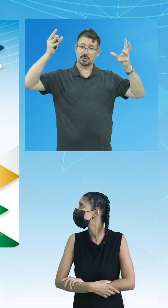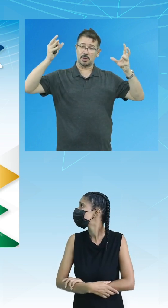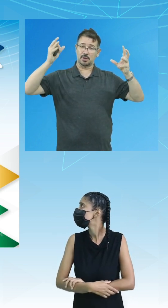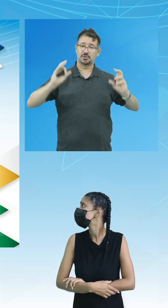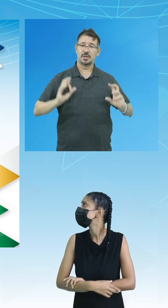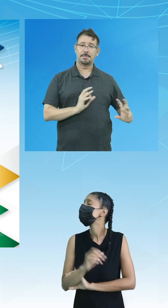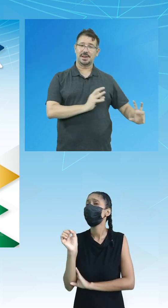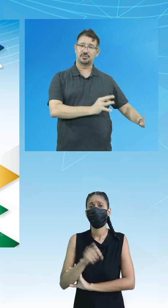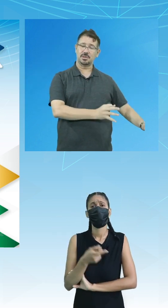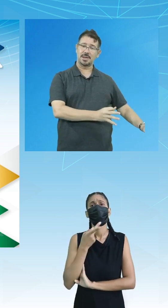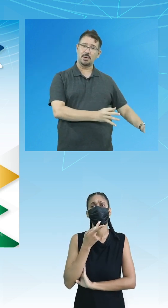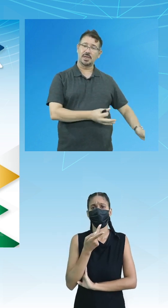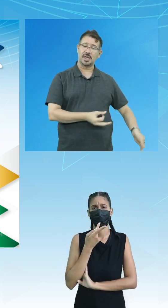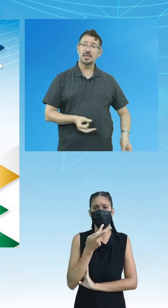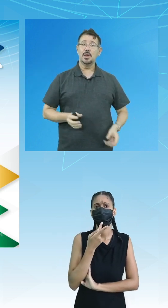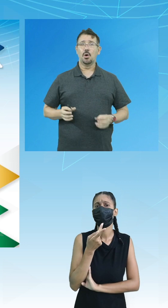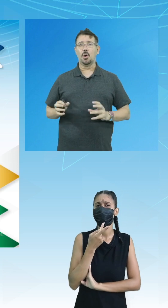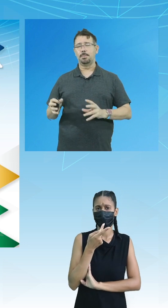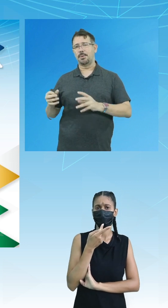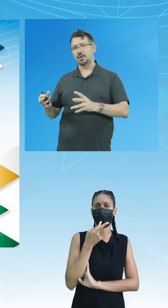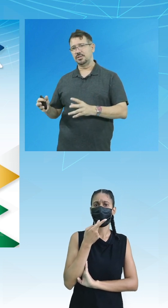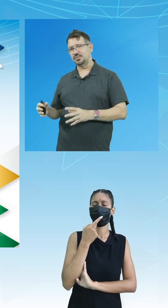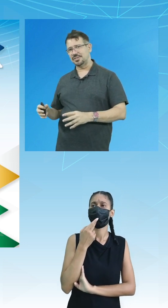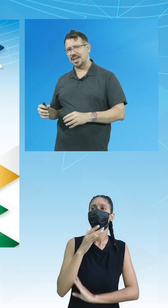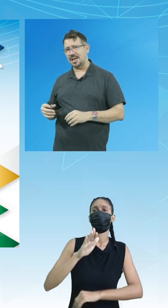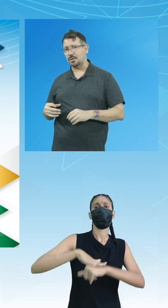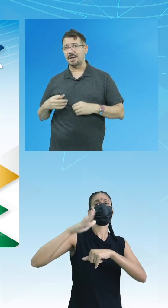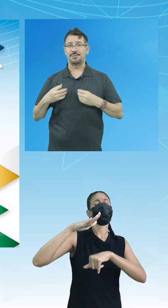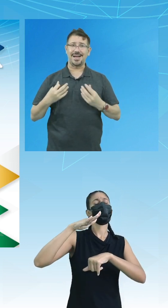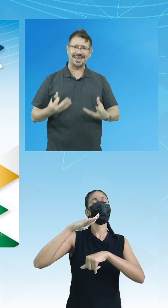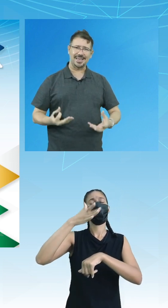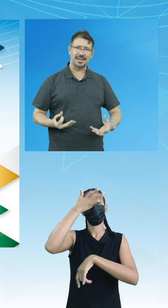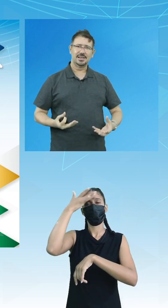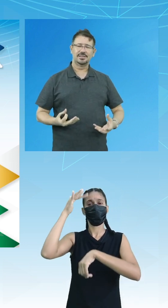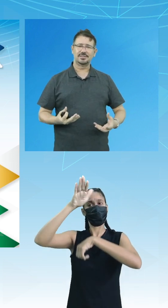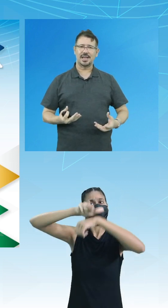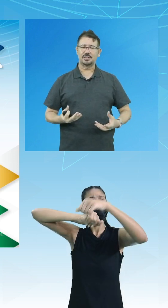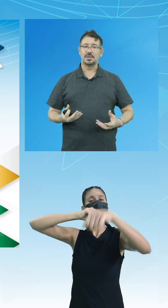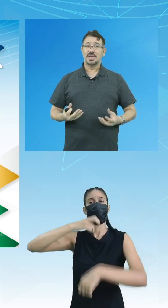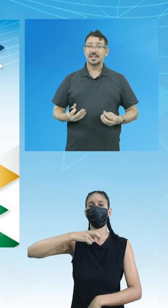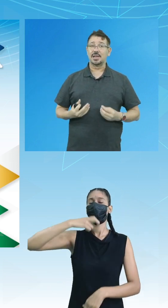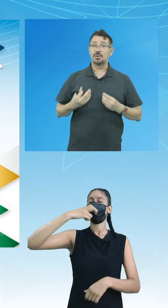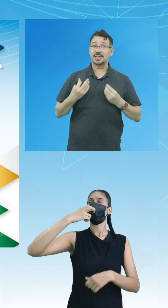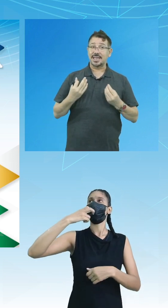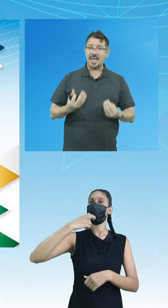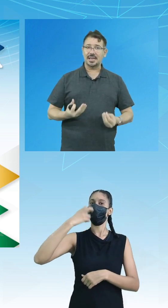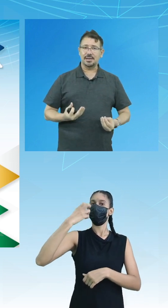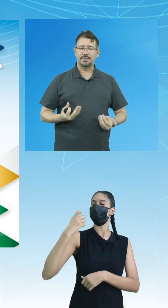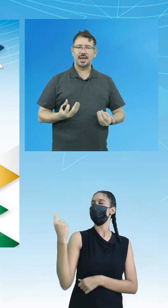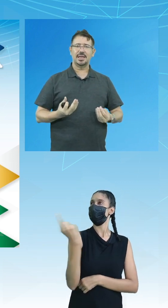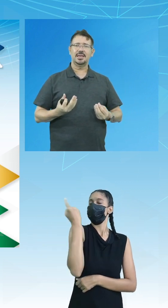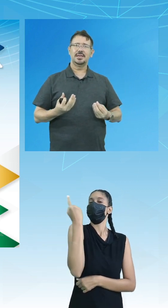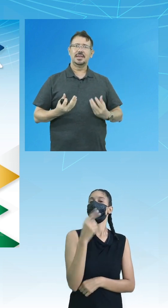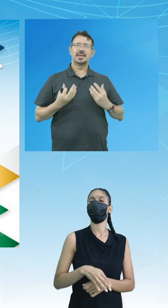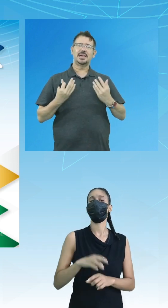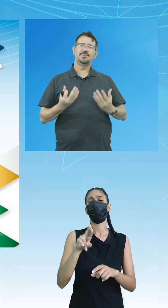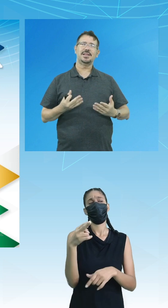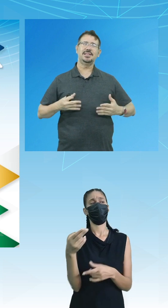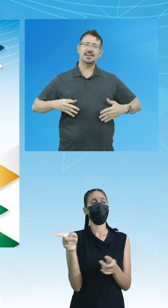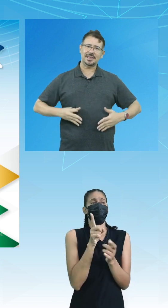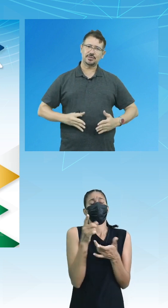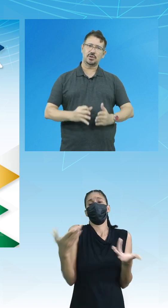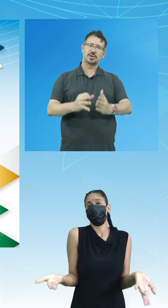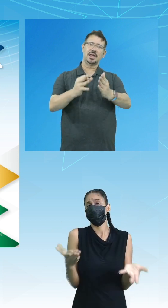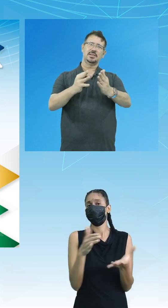tom de voz para chamar alguém, ou pode estar com a vaia, certo? Então, quem é que